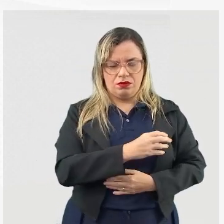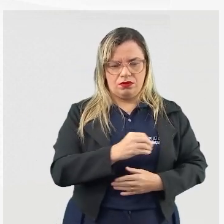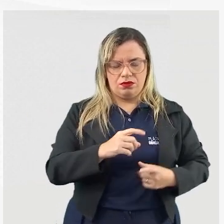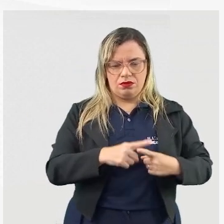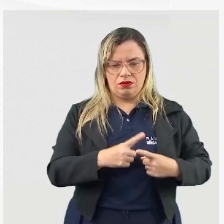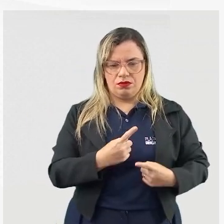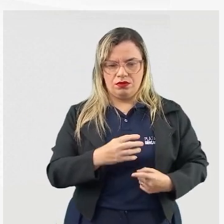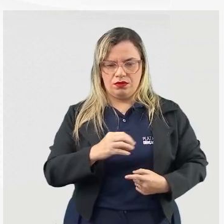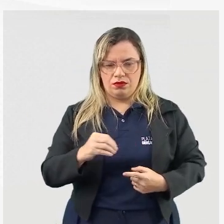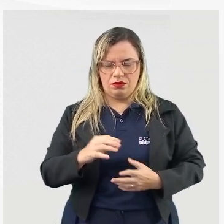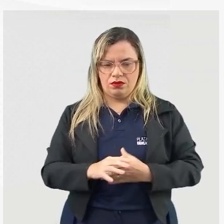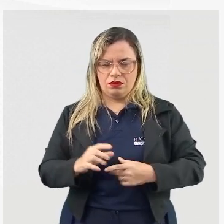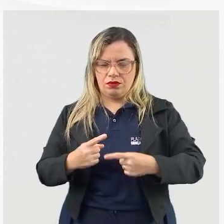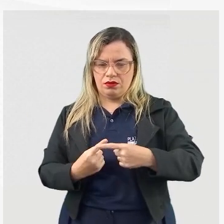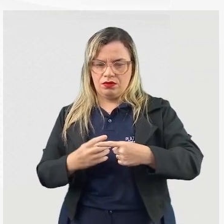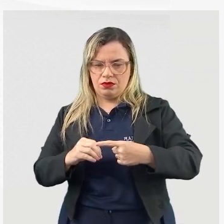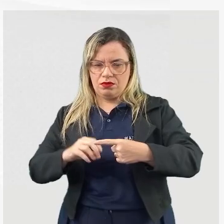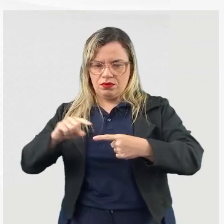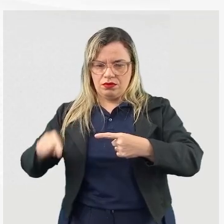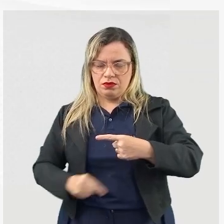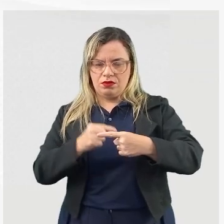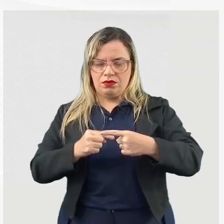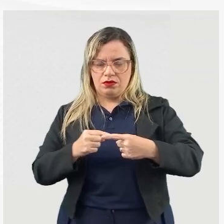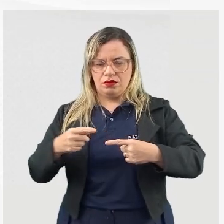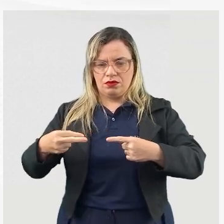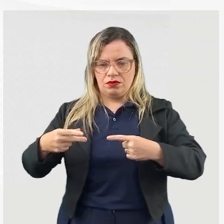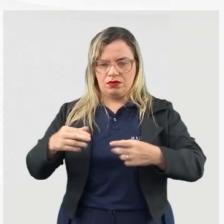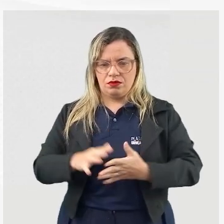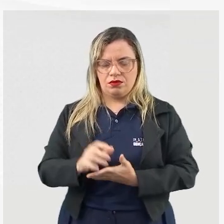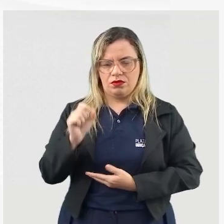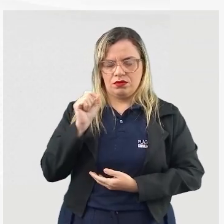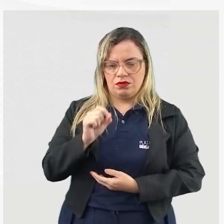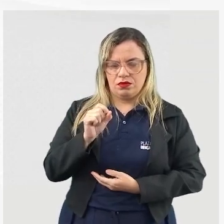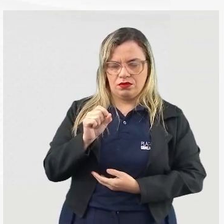100 vezes 100, 10 mil.